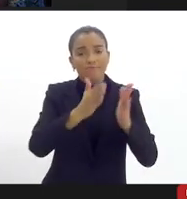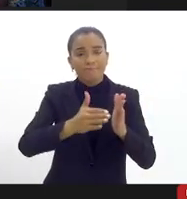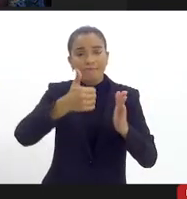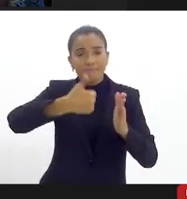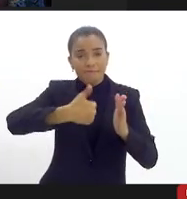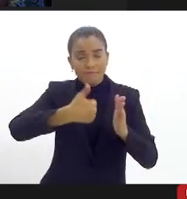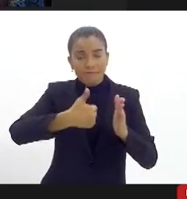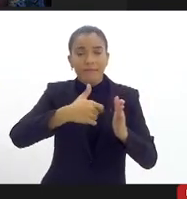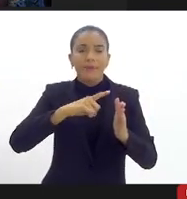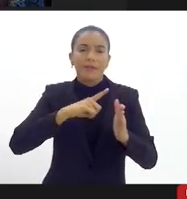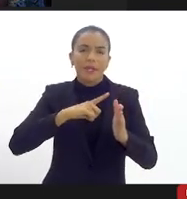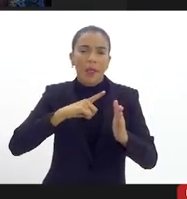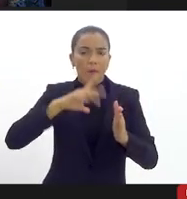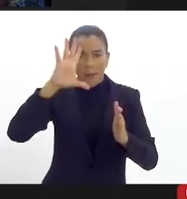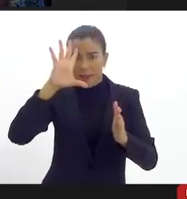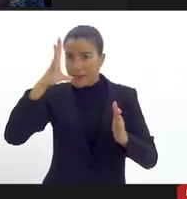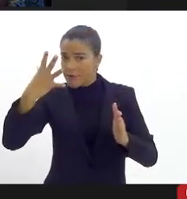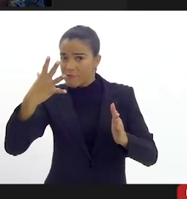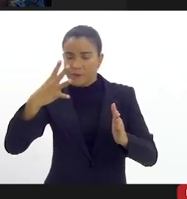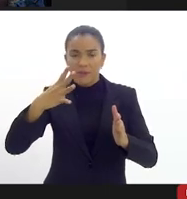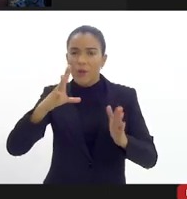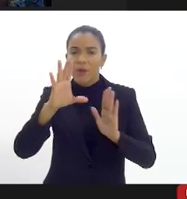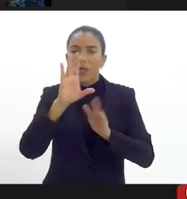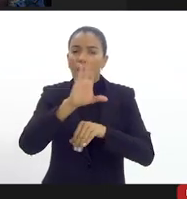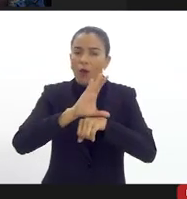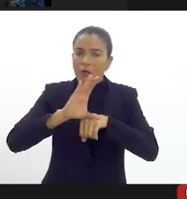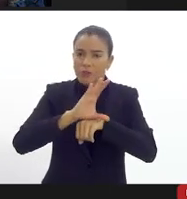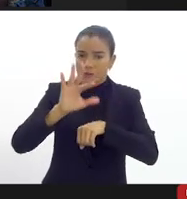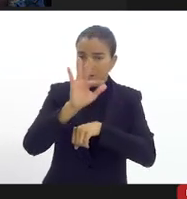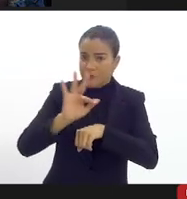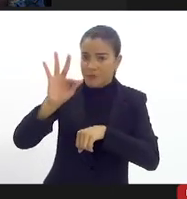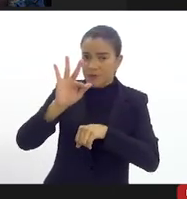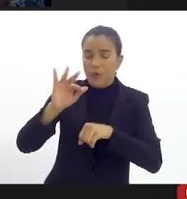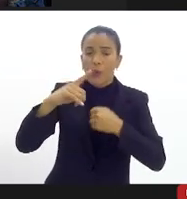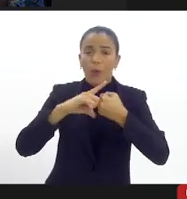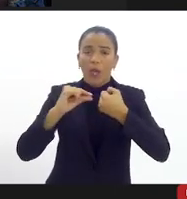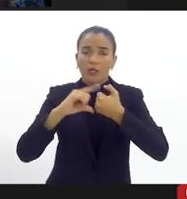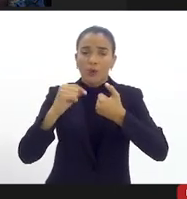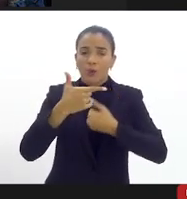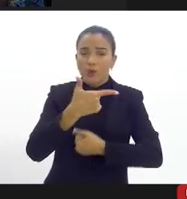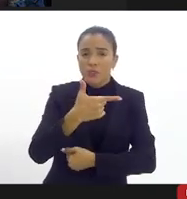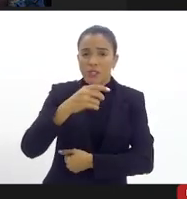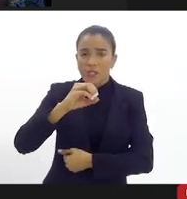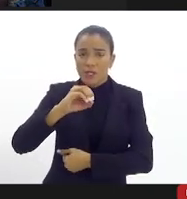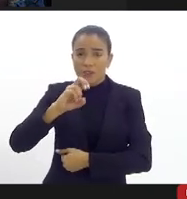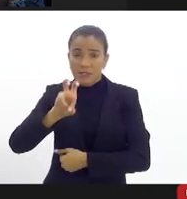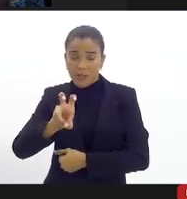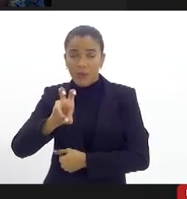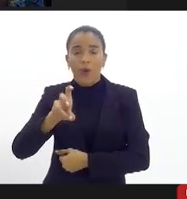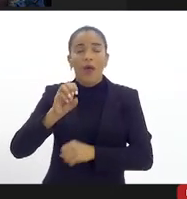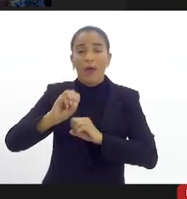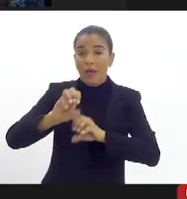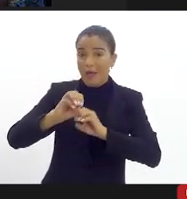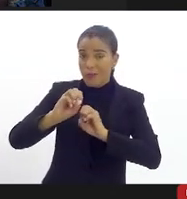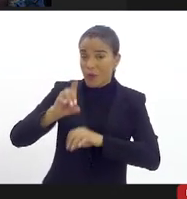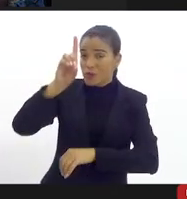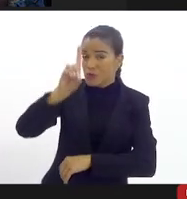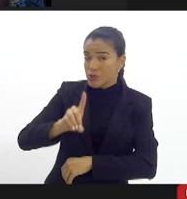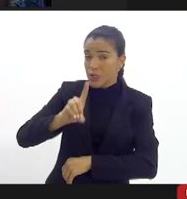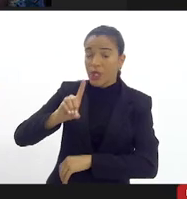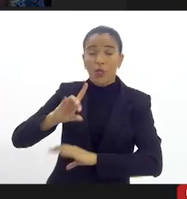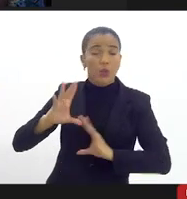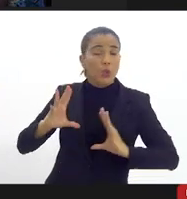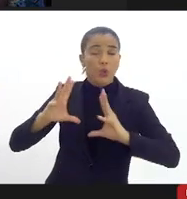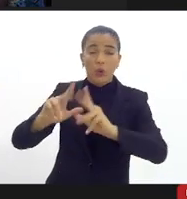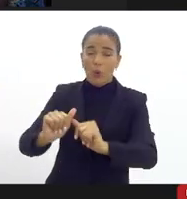existe uma definição na nossa Constituição Federal no artigo 205 que fala que a educação em Direito de todos